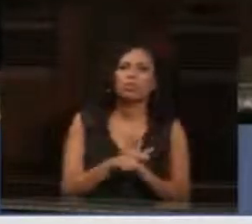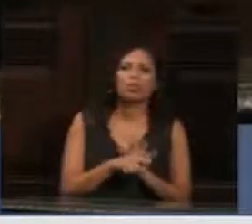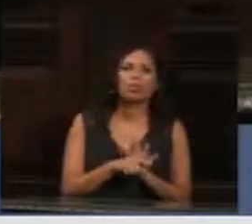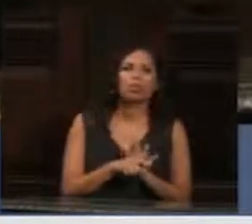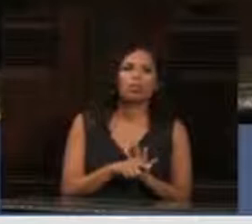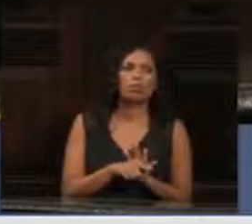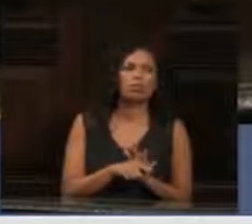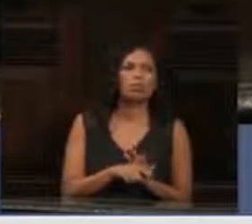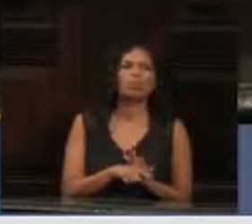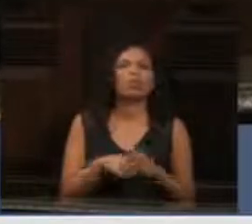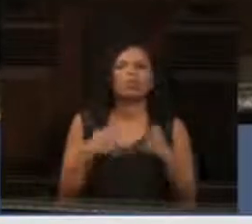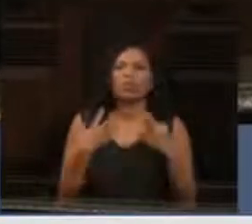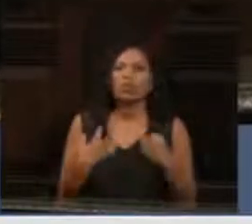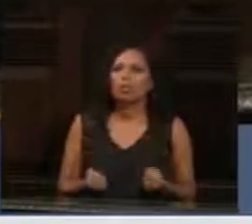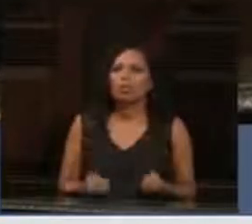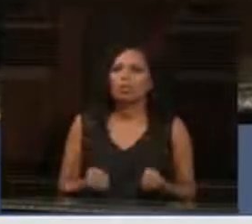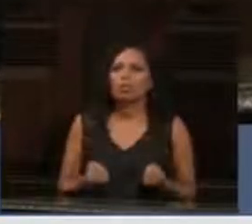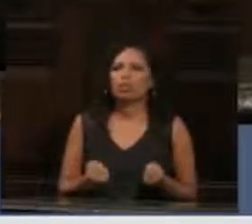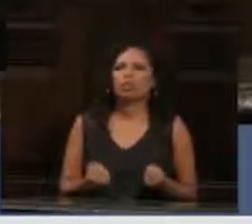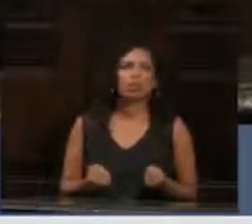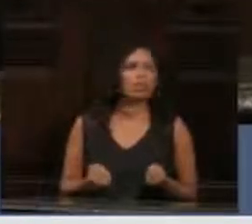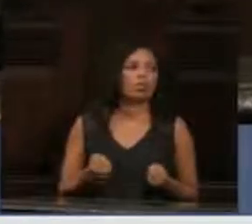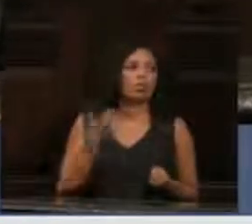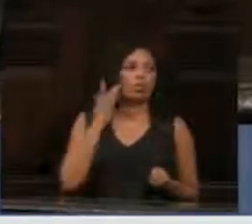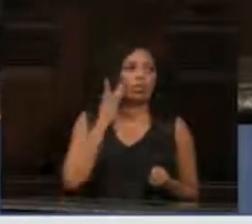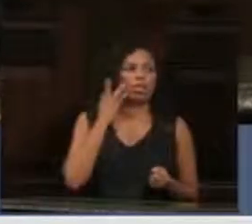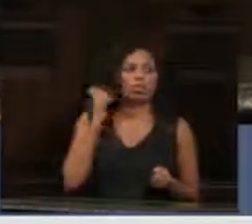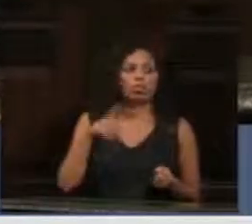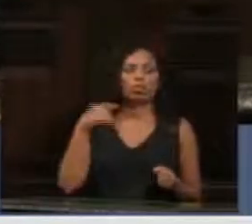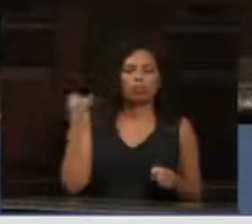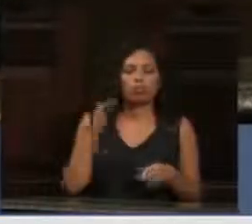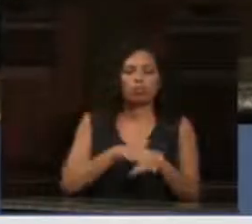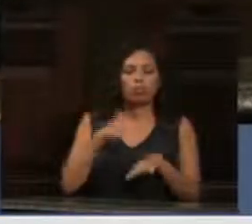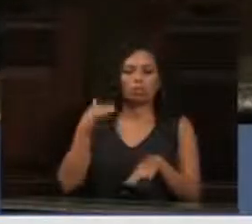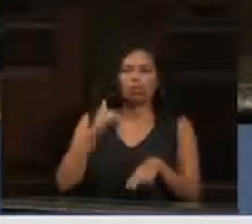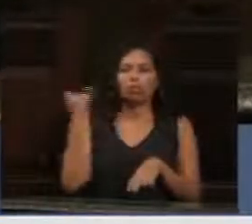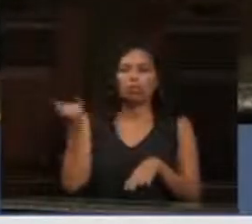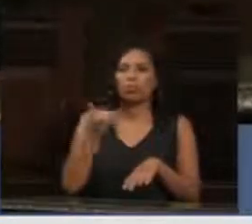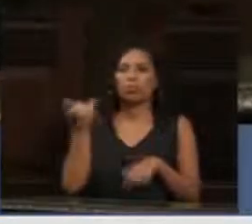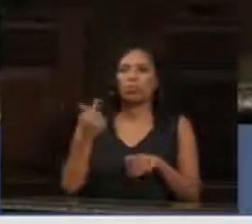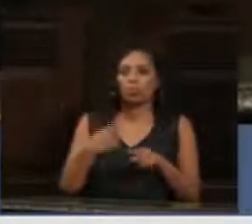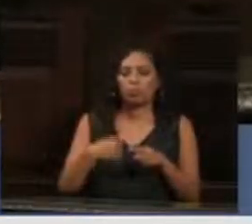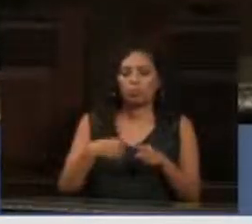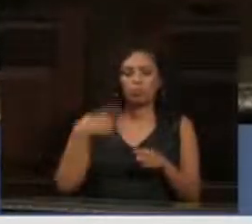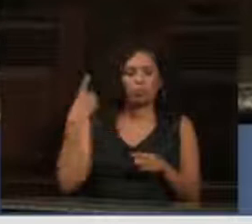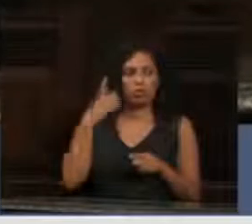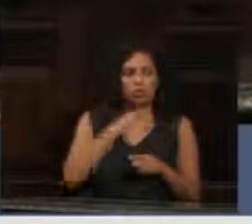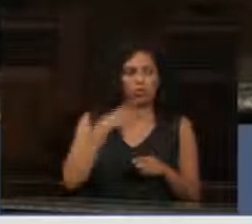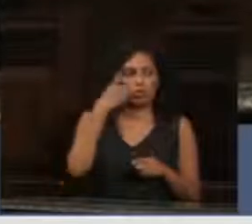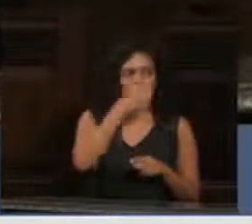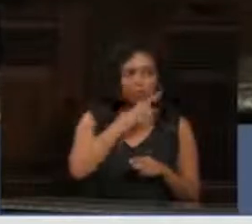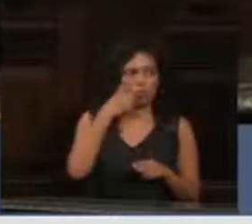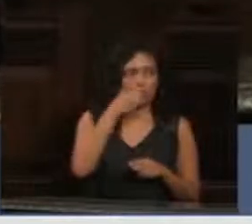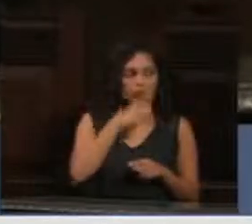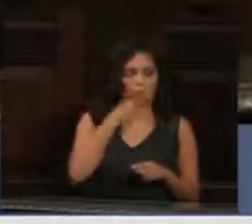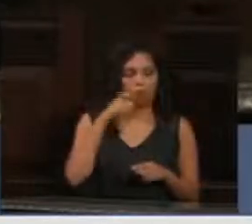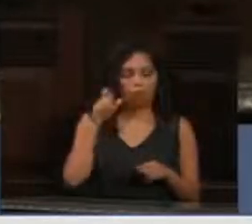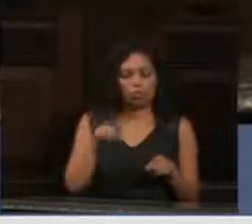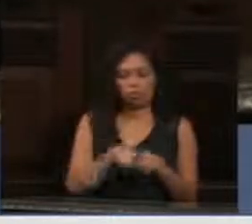Está à disposição de Vossa Excelência Eu também. acho excepcional, porque domingo e